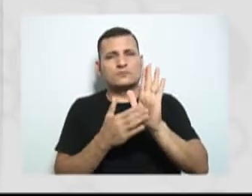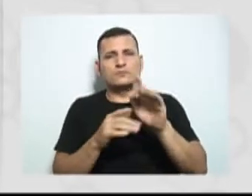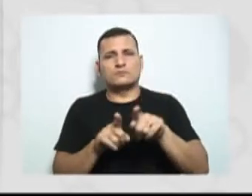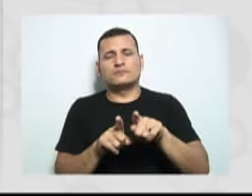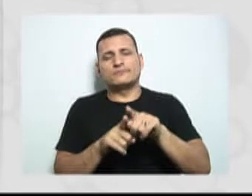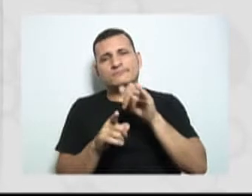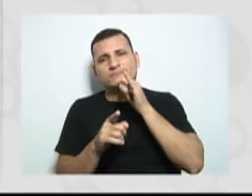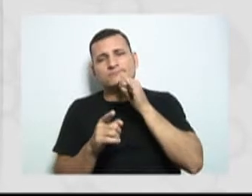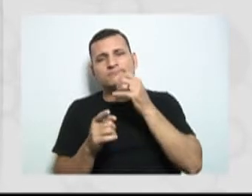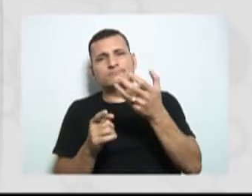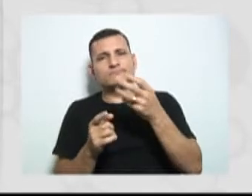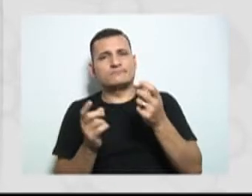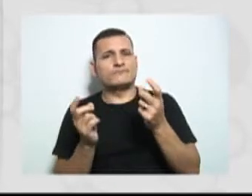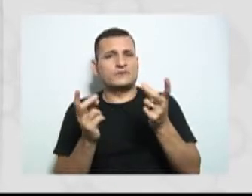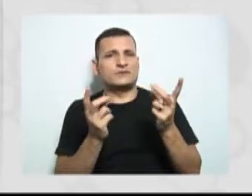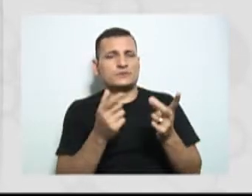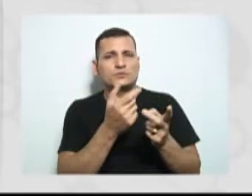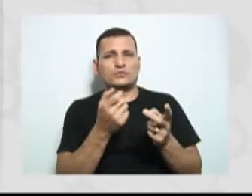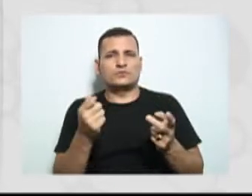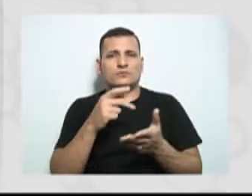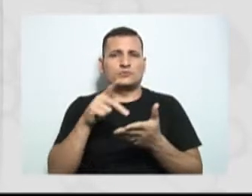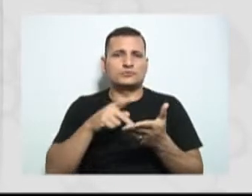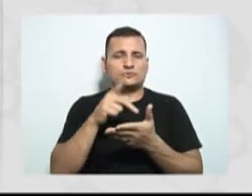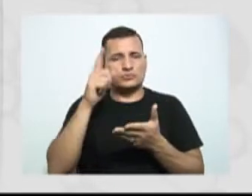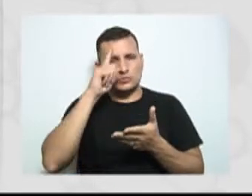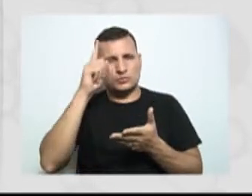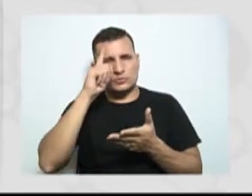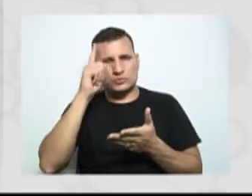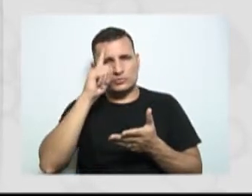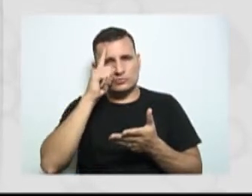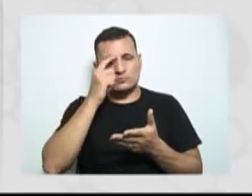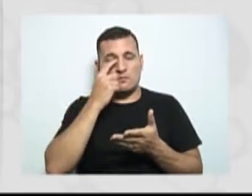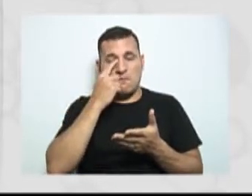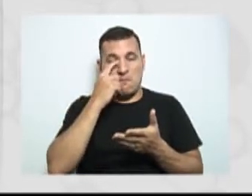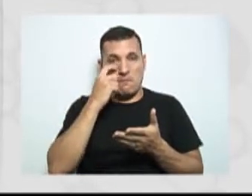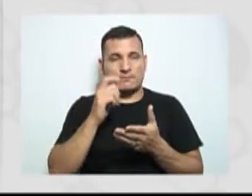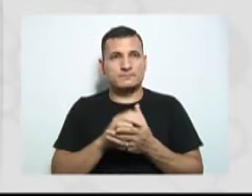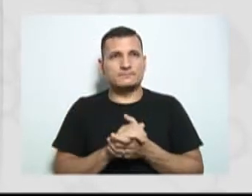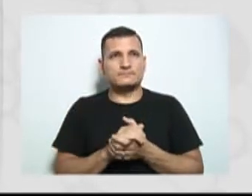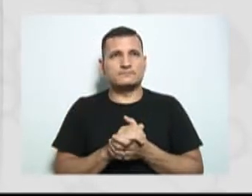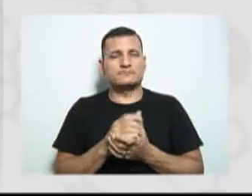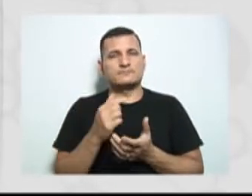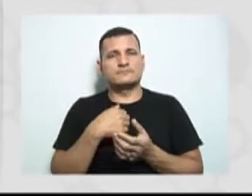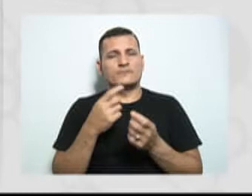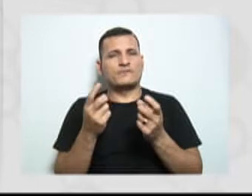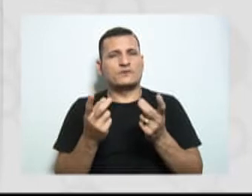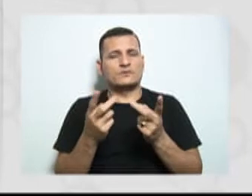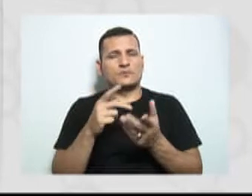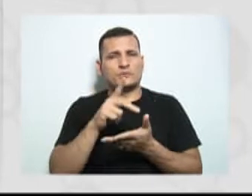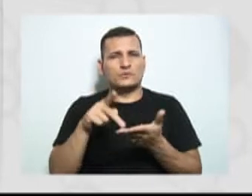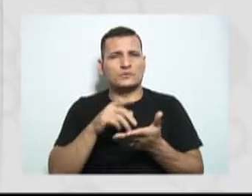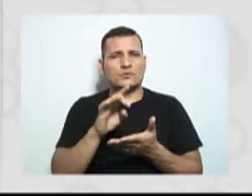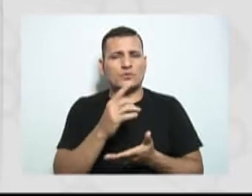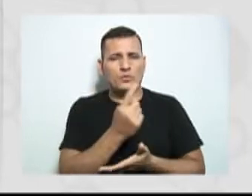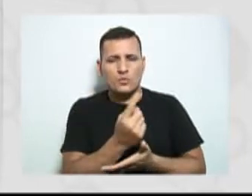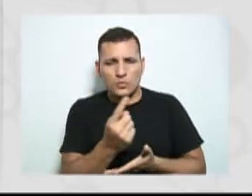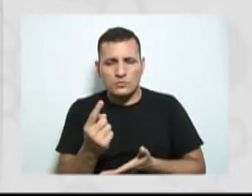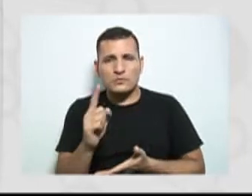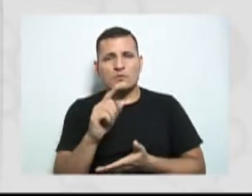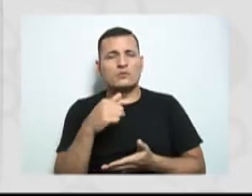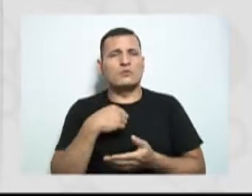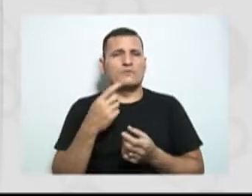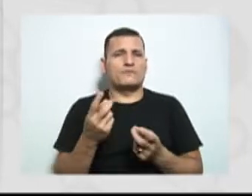200 pudins ao dia. Eu saio vendendo pudins não só por unidade, mas eu posso fazer uma venda